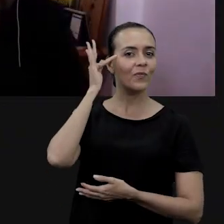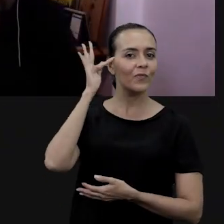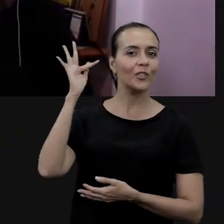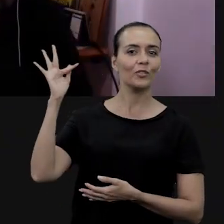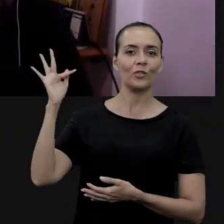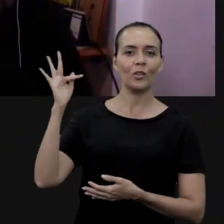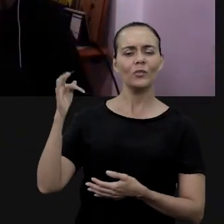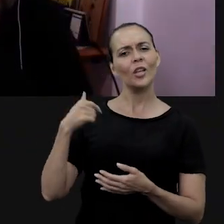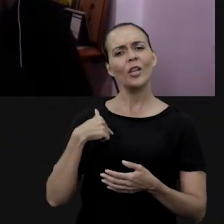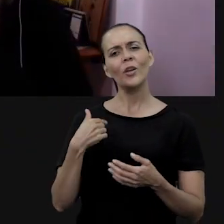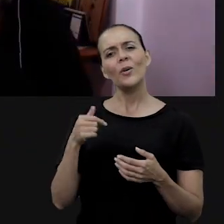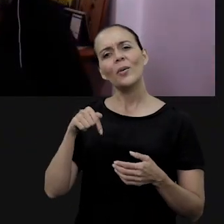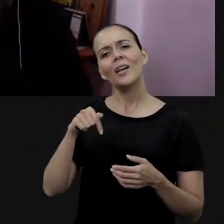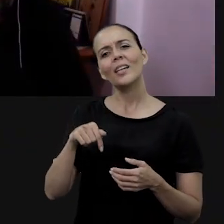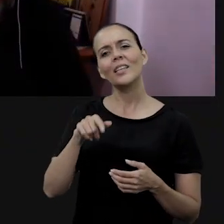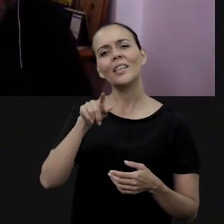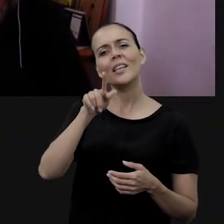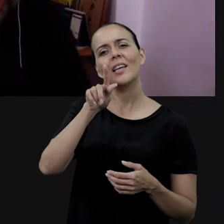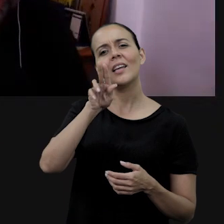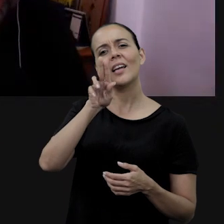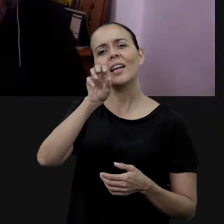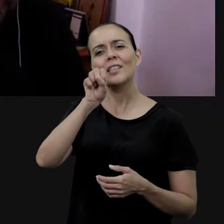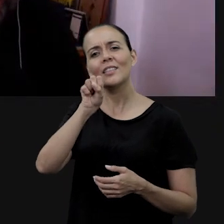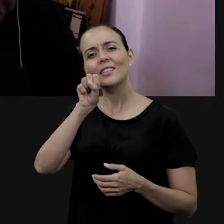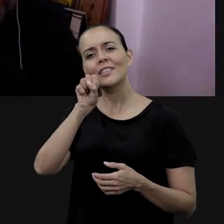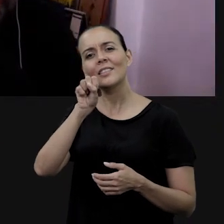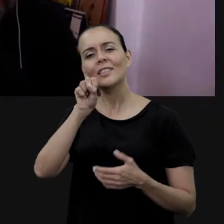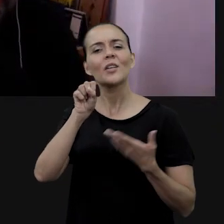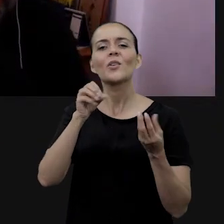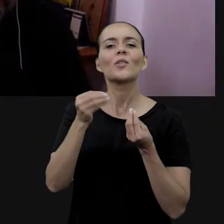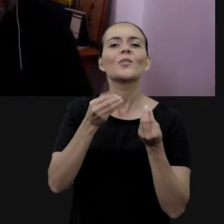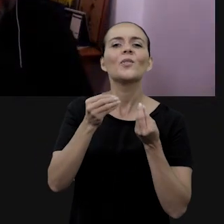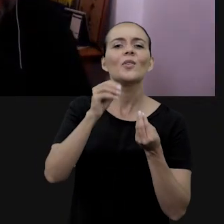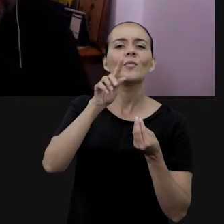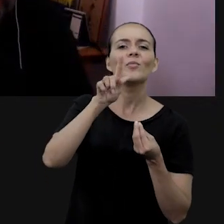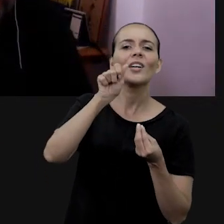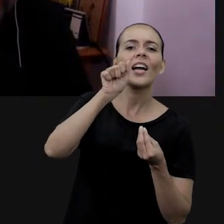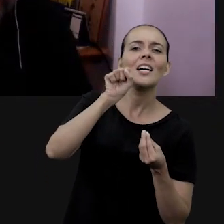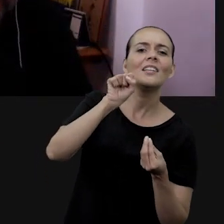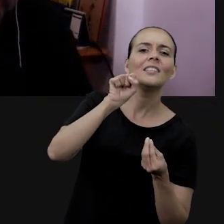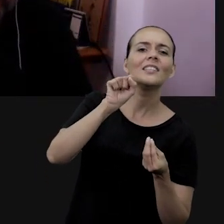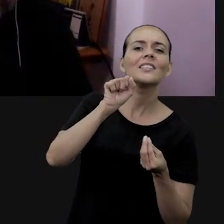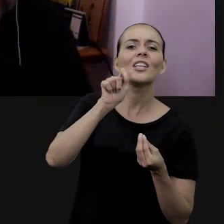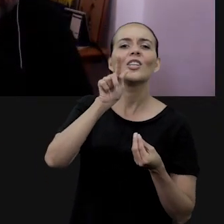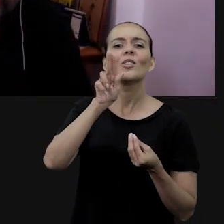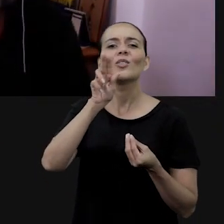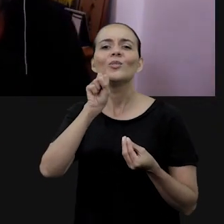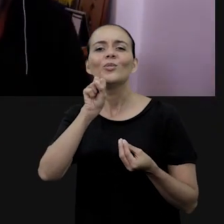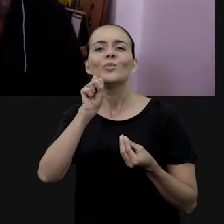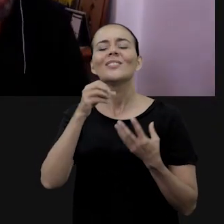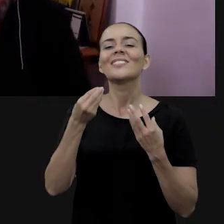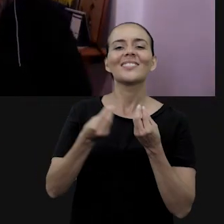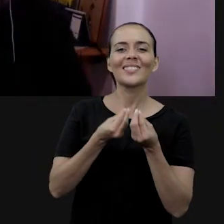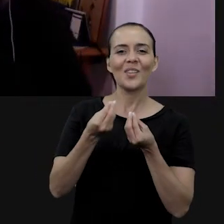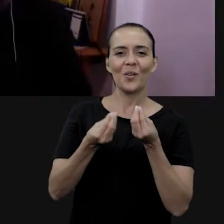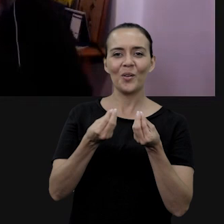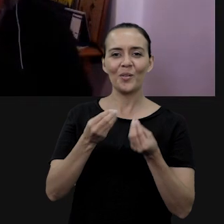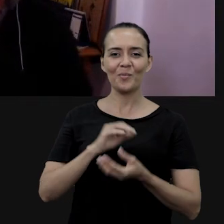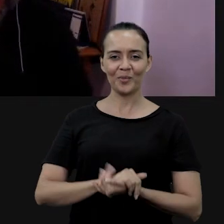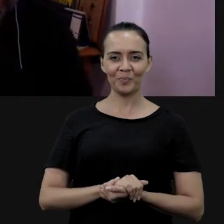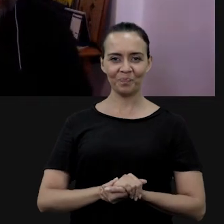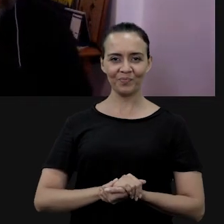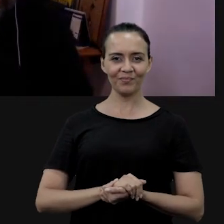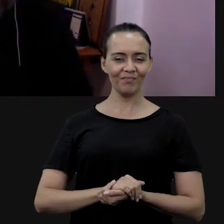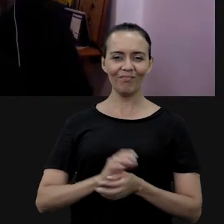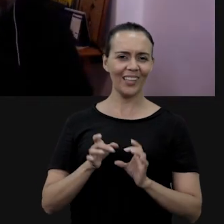o Gus. Gus ou Oba! Gus? Como é que você vai? Gus, né, cara? A galera vai no Gus mesmo, Vai no fala